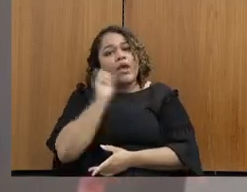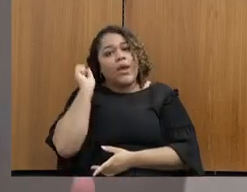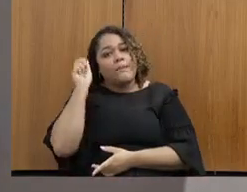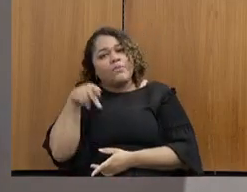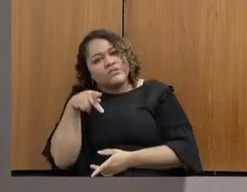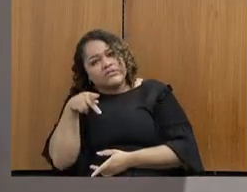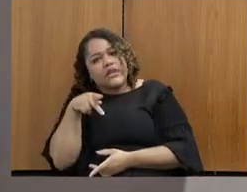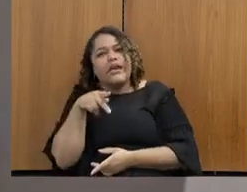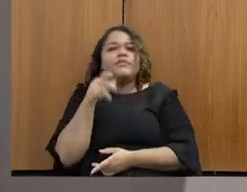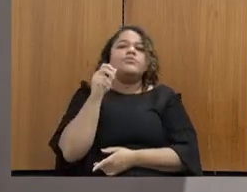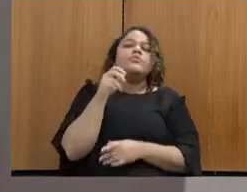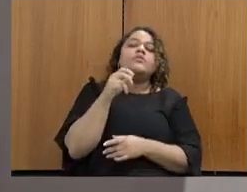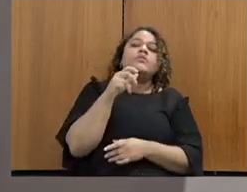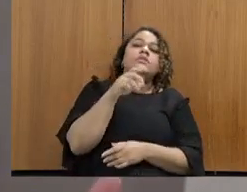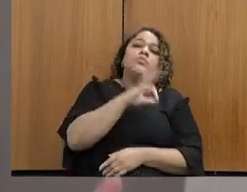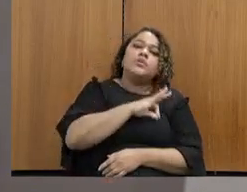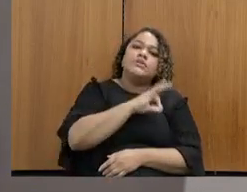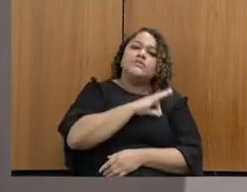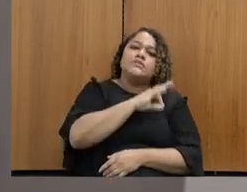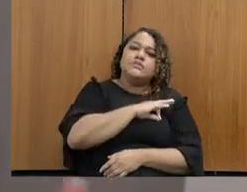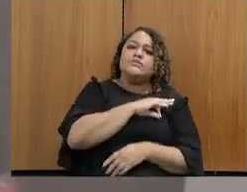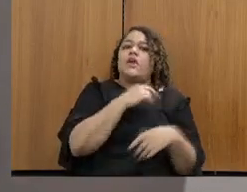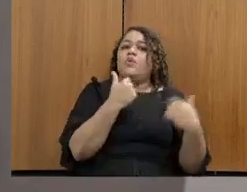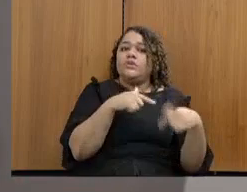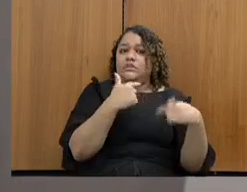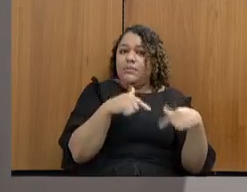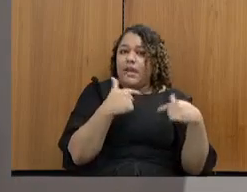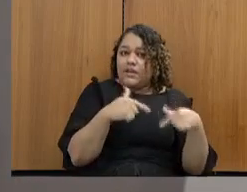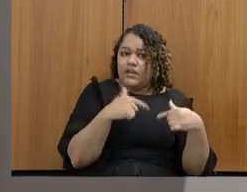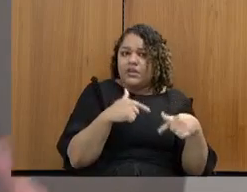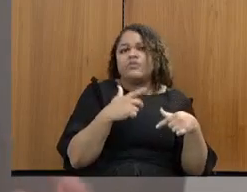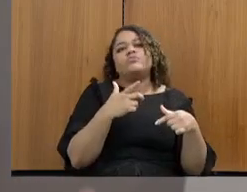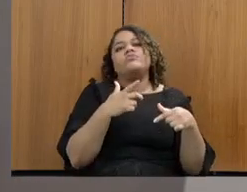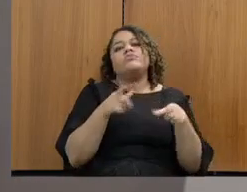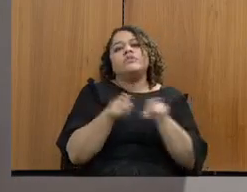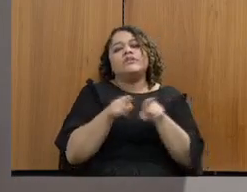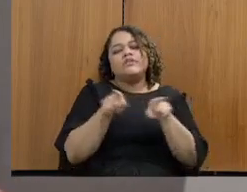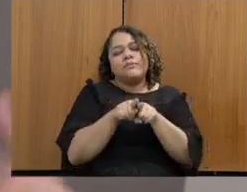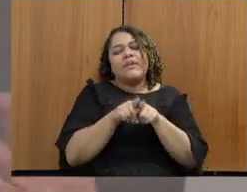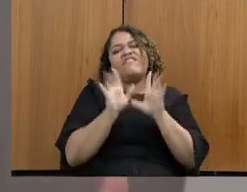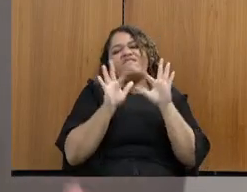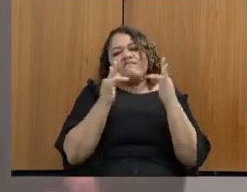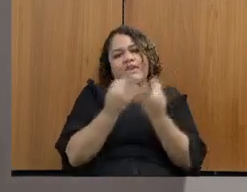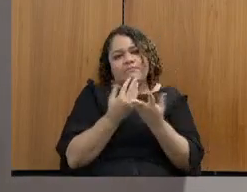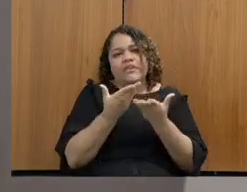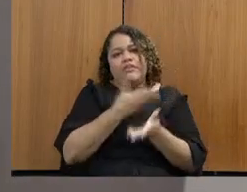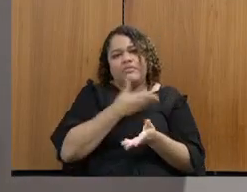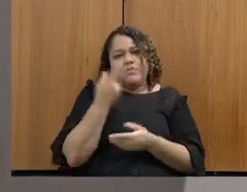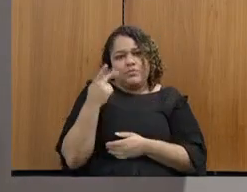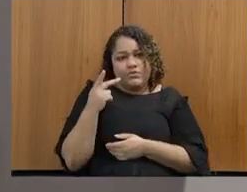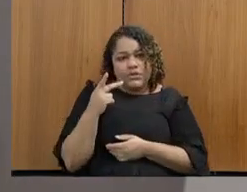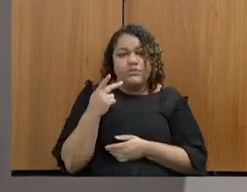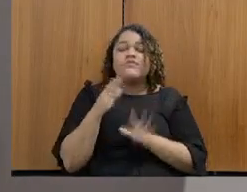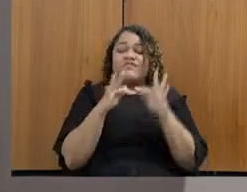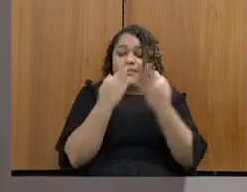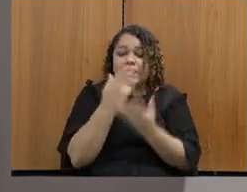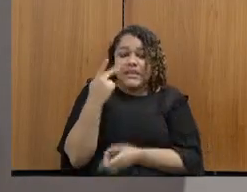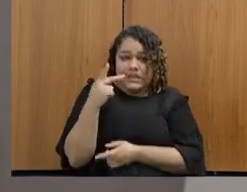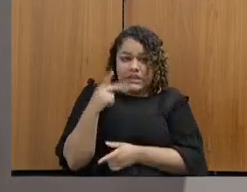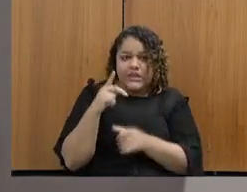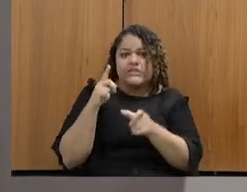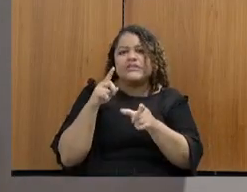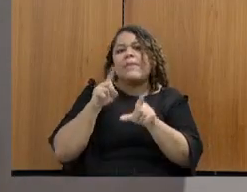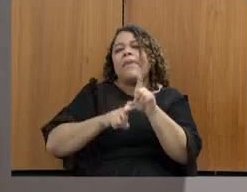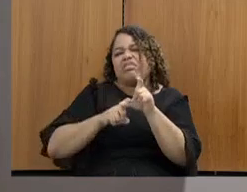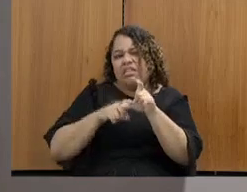os servidores administrativos ativos e inativos né e seus dependentes seja melhor potencializado né Essa